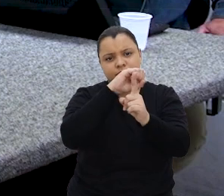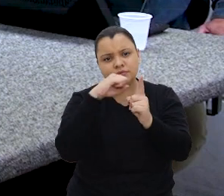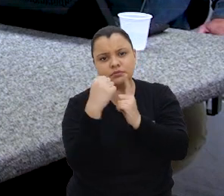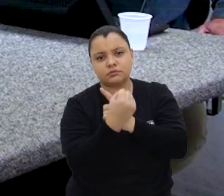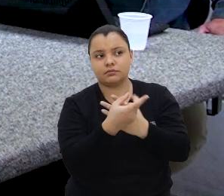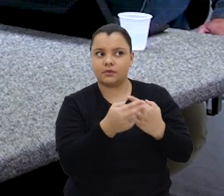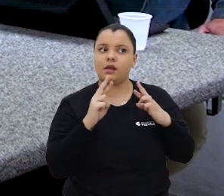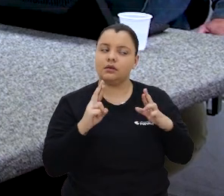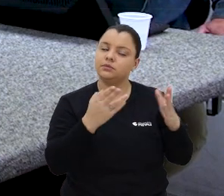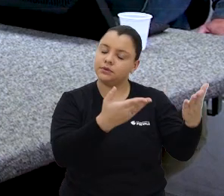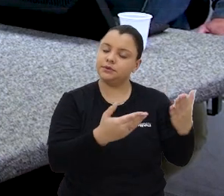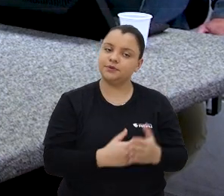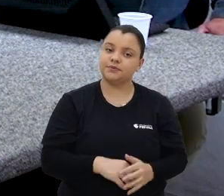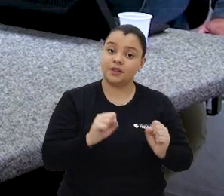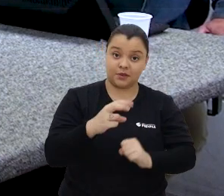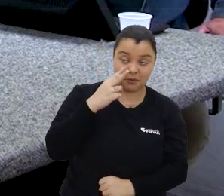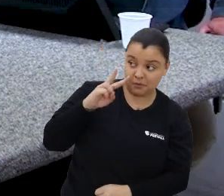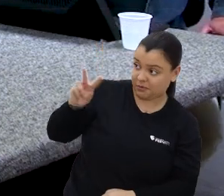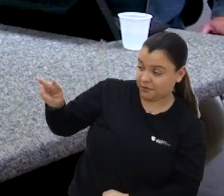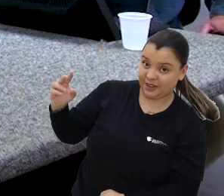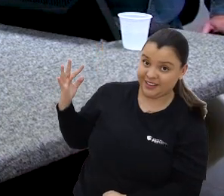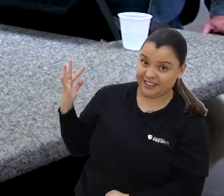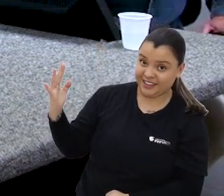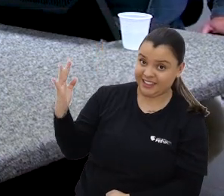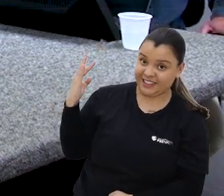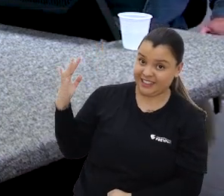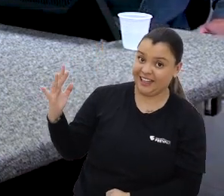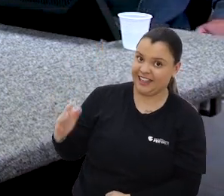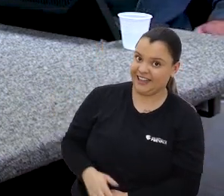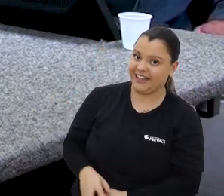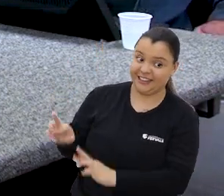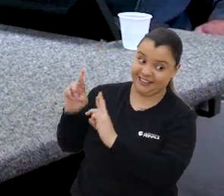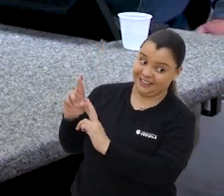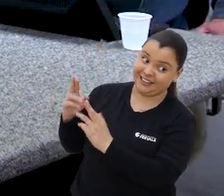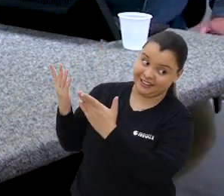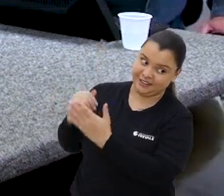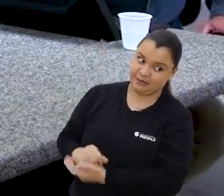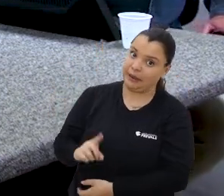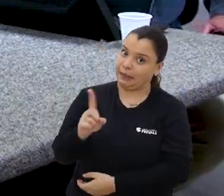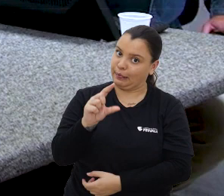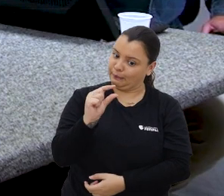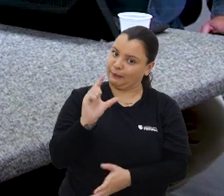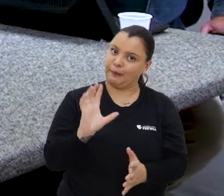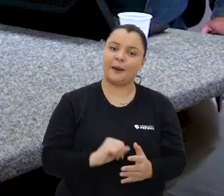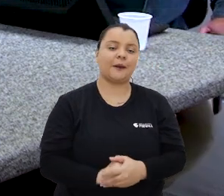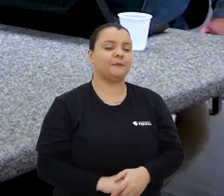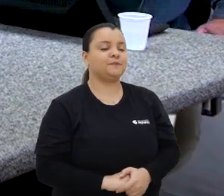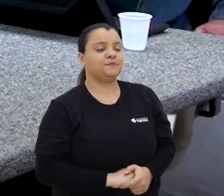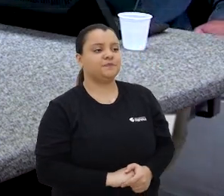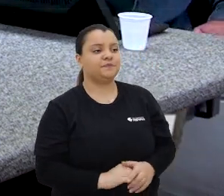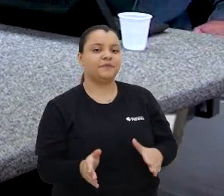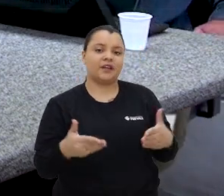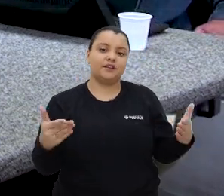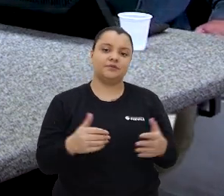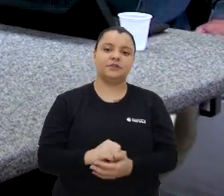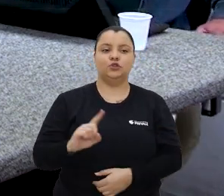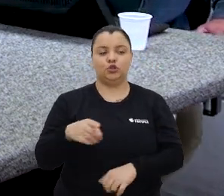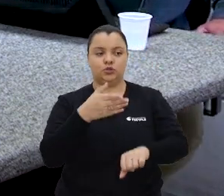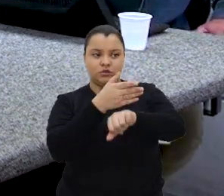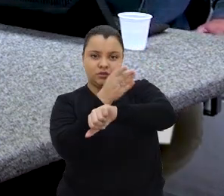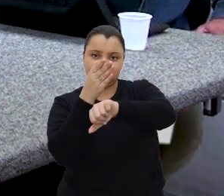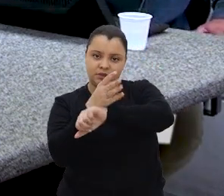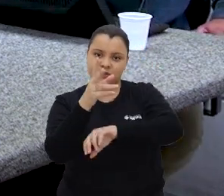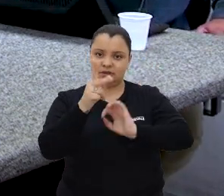ti aqui hoje, né? Tu pode ver aí que o público aí de fora que está te aguardando não é pequeno, né? Então, todos os participantes